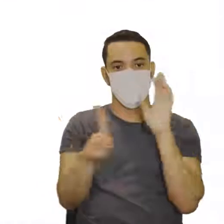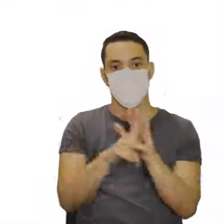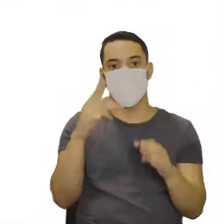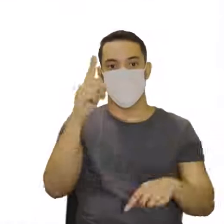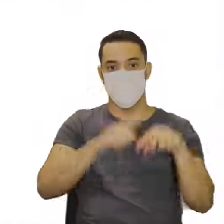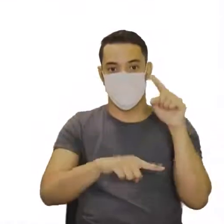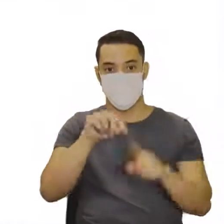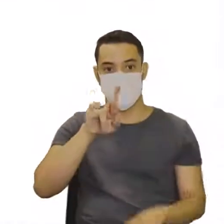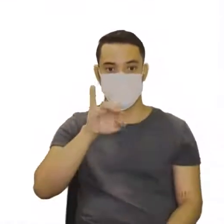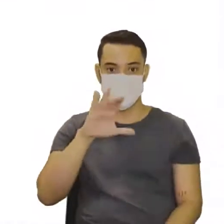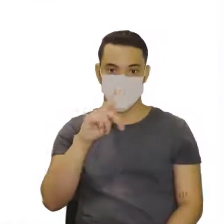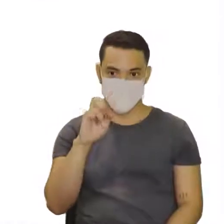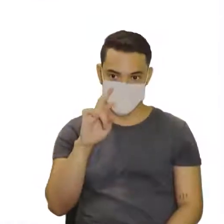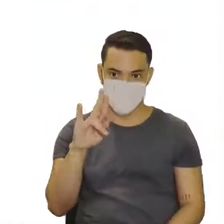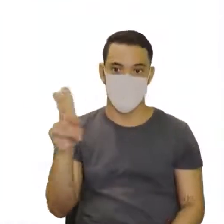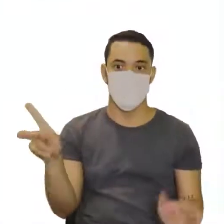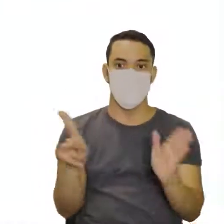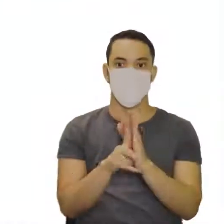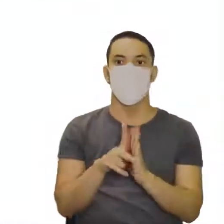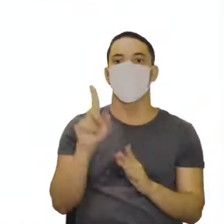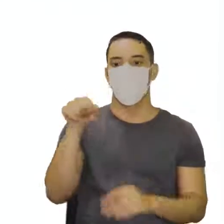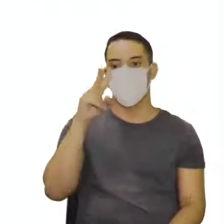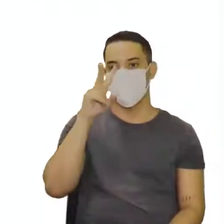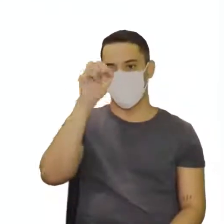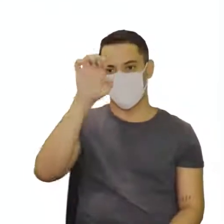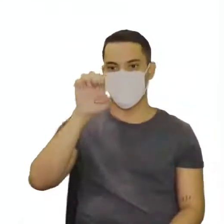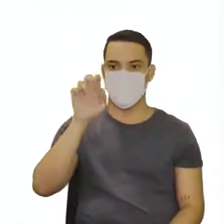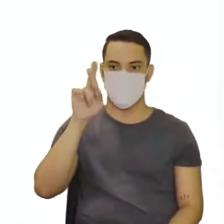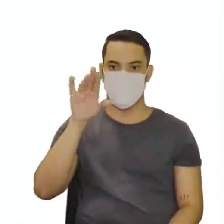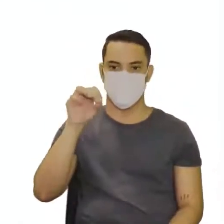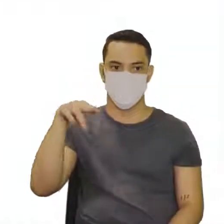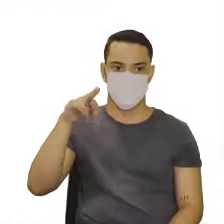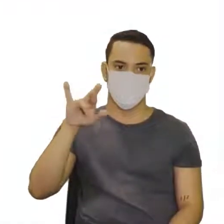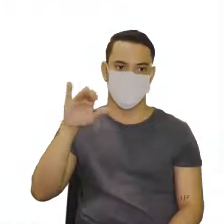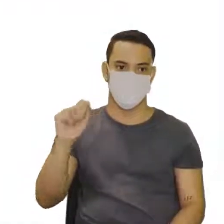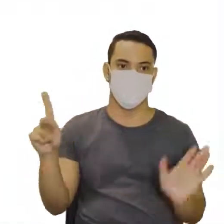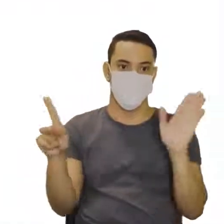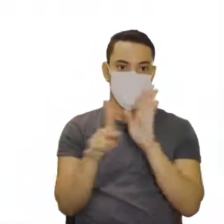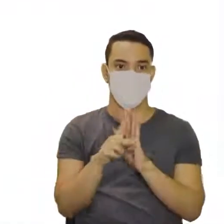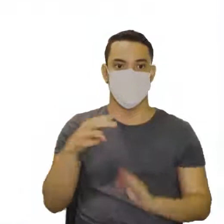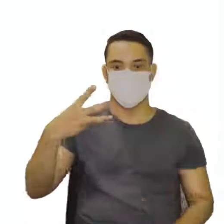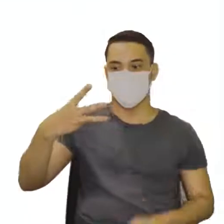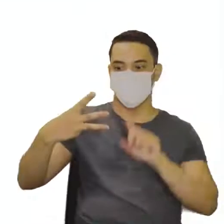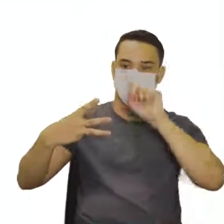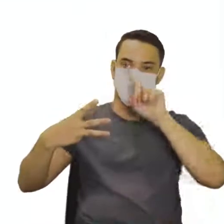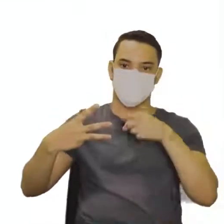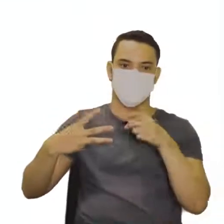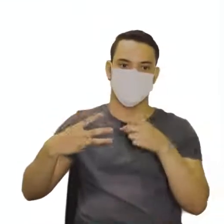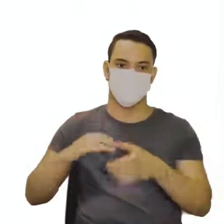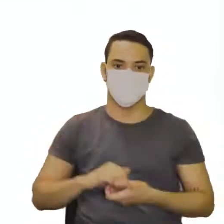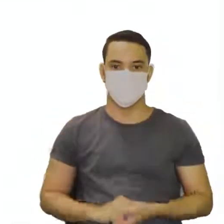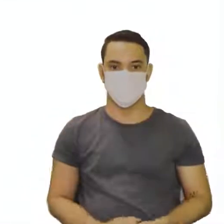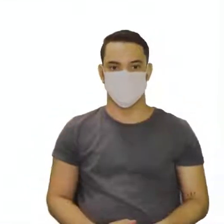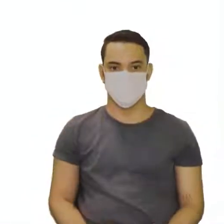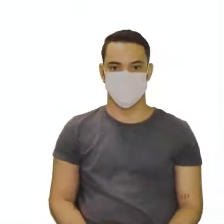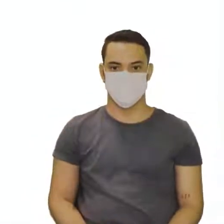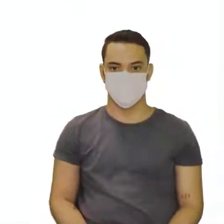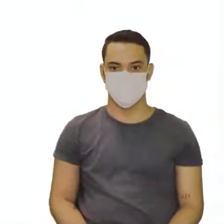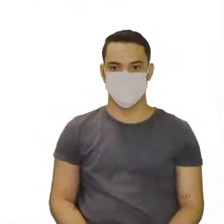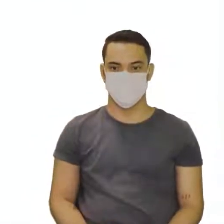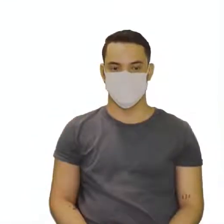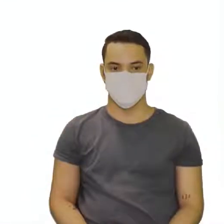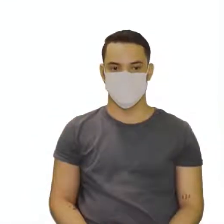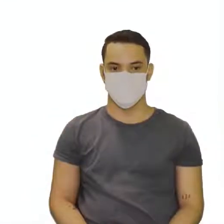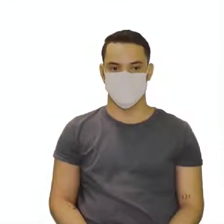receptor é definido como força eletromotriz do receptor, tá? Ou aqui, ó, contra